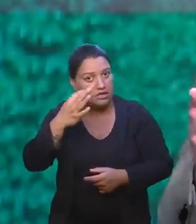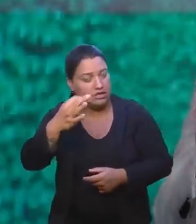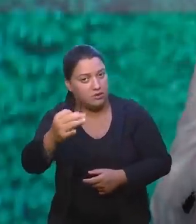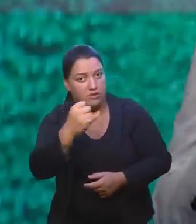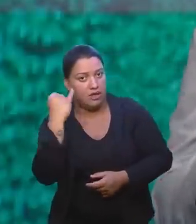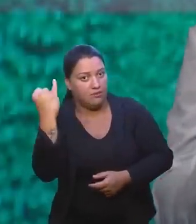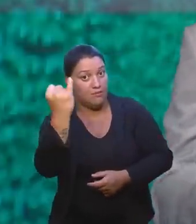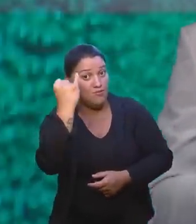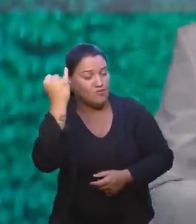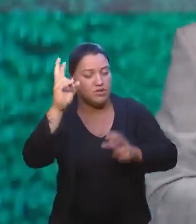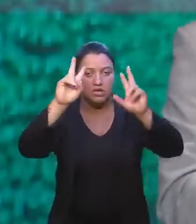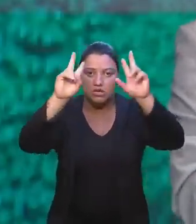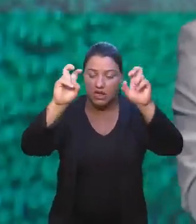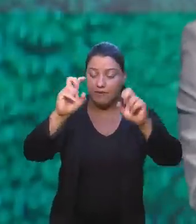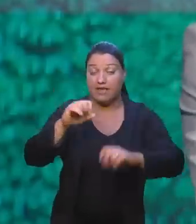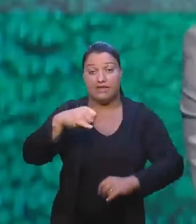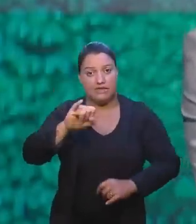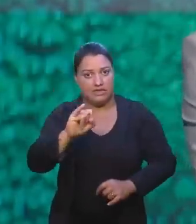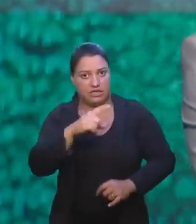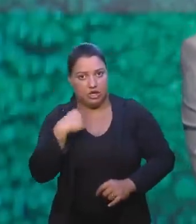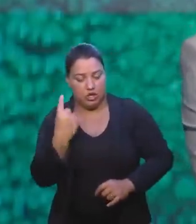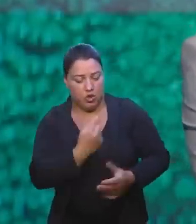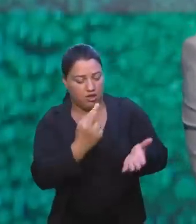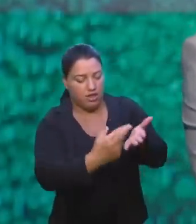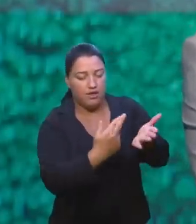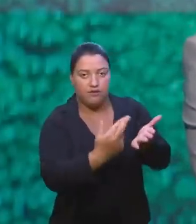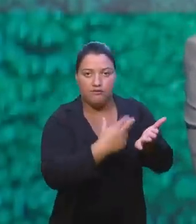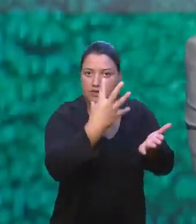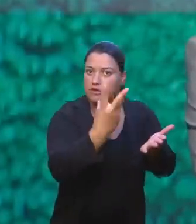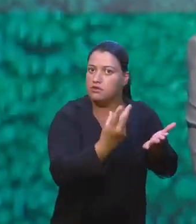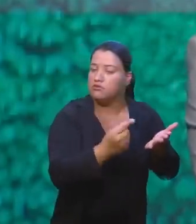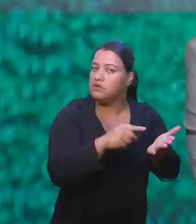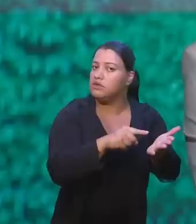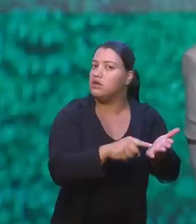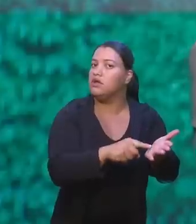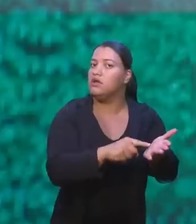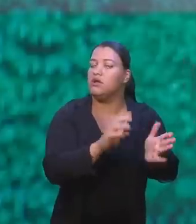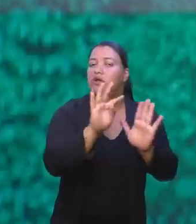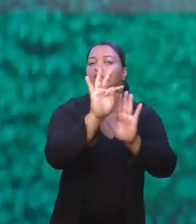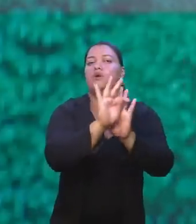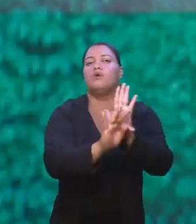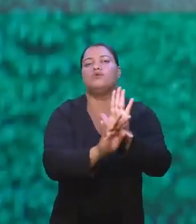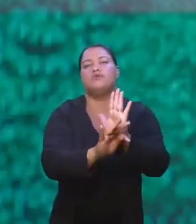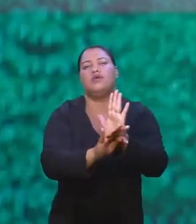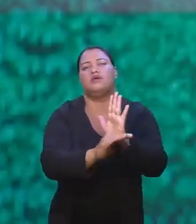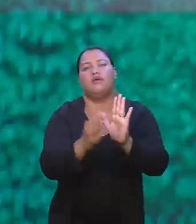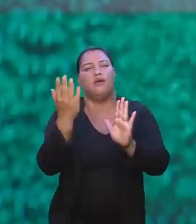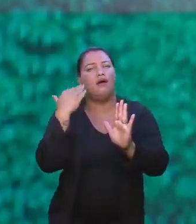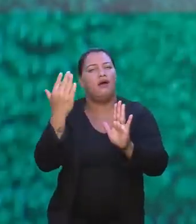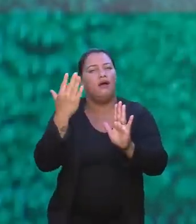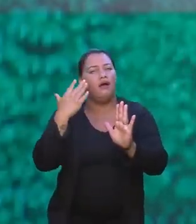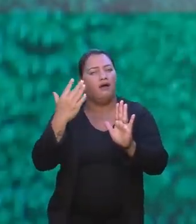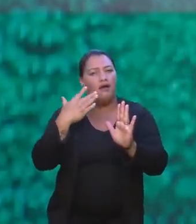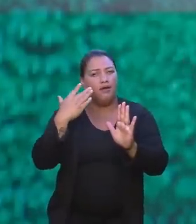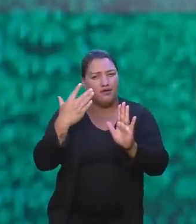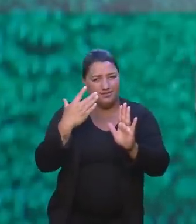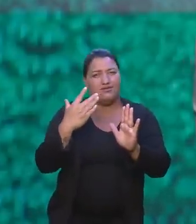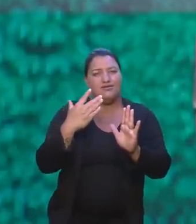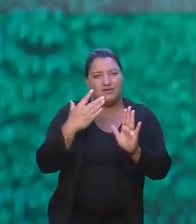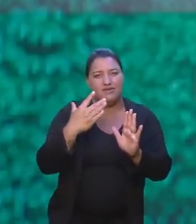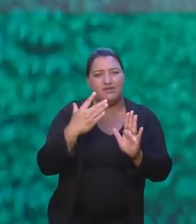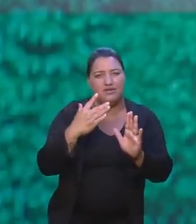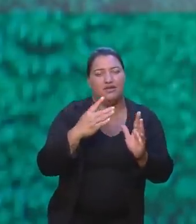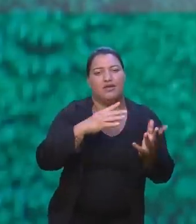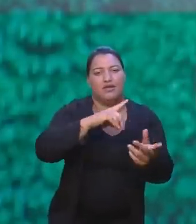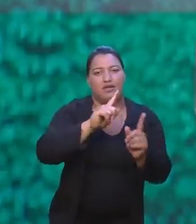importância do tema, se nós vamos na Revista Espírita, que foi o texto anterior à obra Gênese, que é de 68,